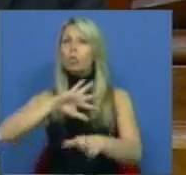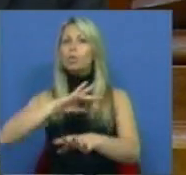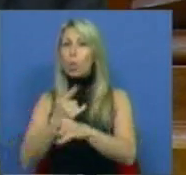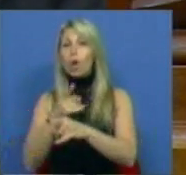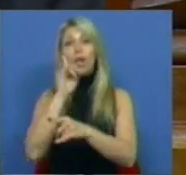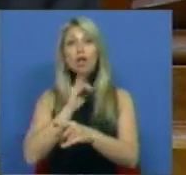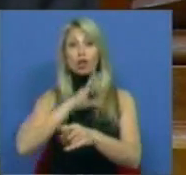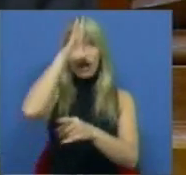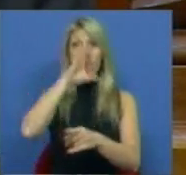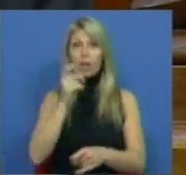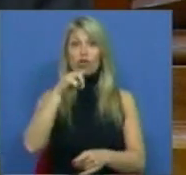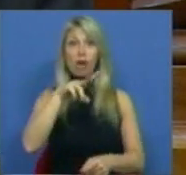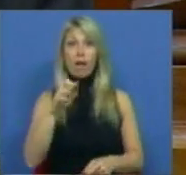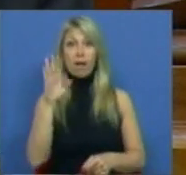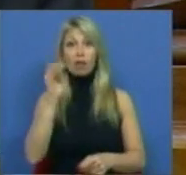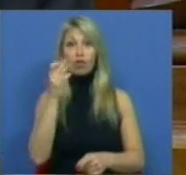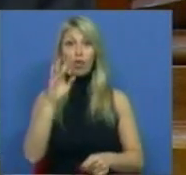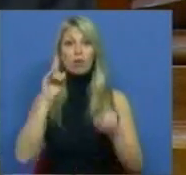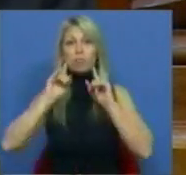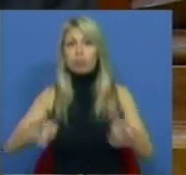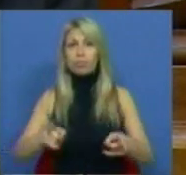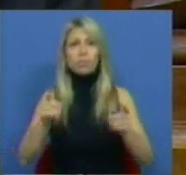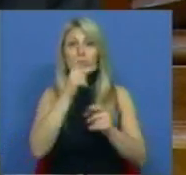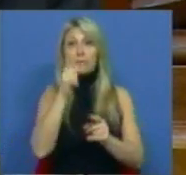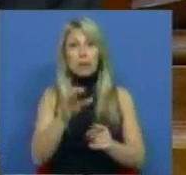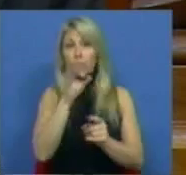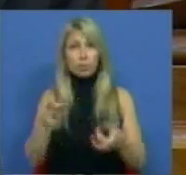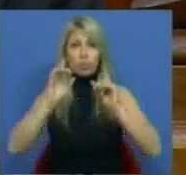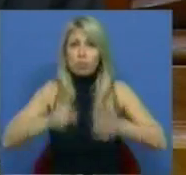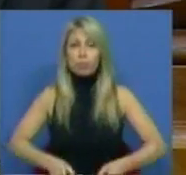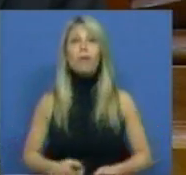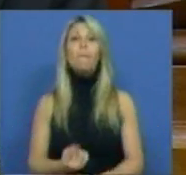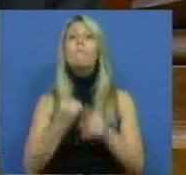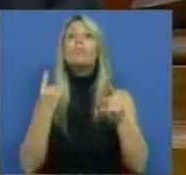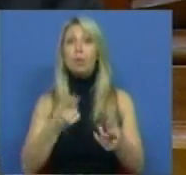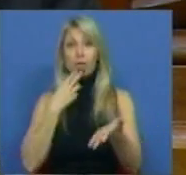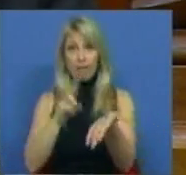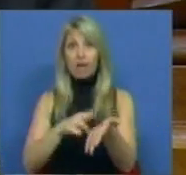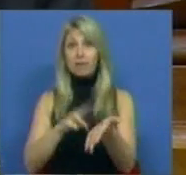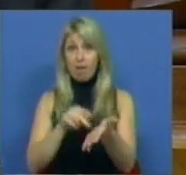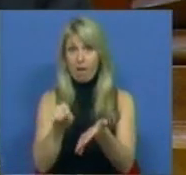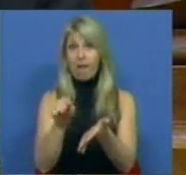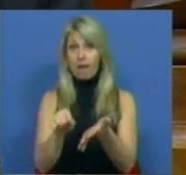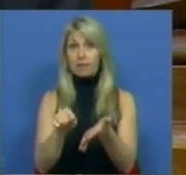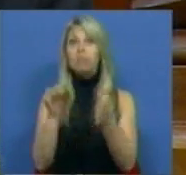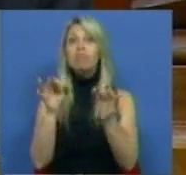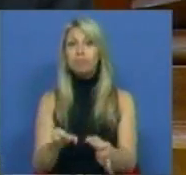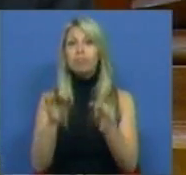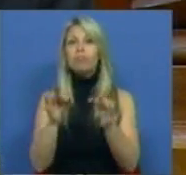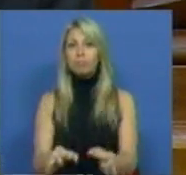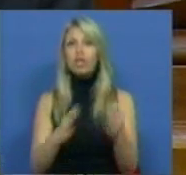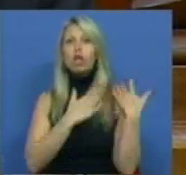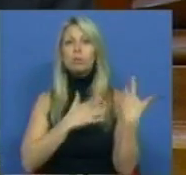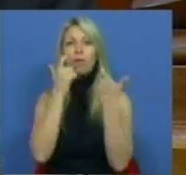Ministra Ana Jorge ignorou por inteiro. E ignorou porque essa razão é inteiramente da sua